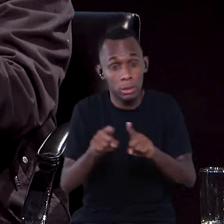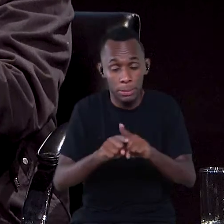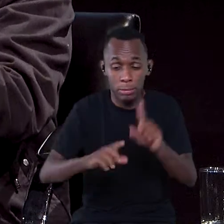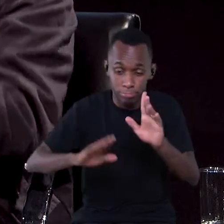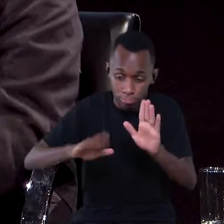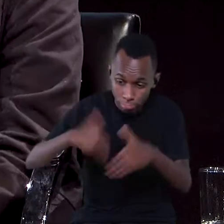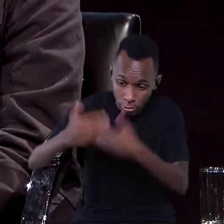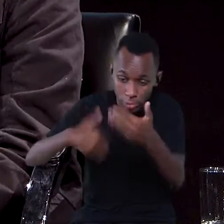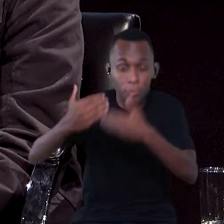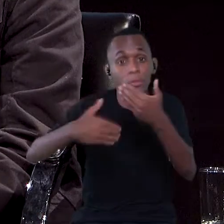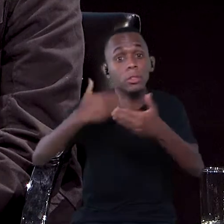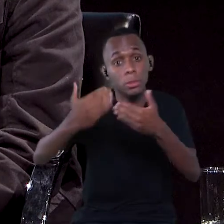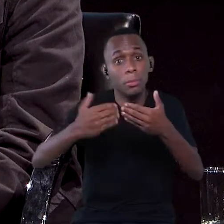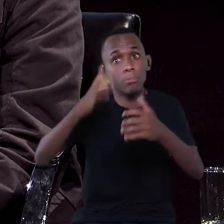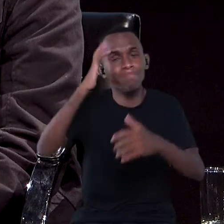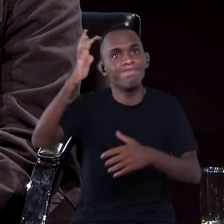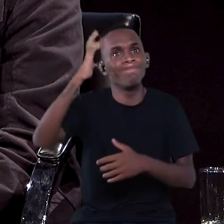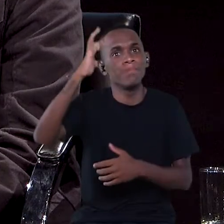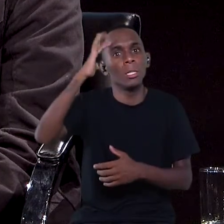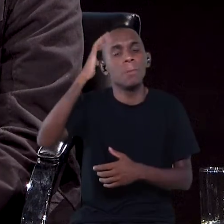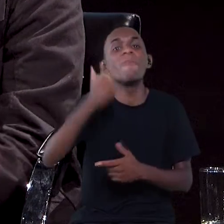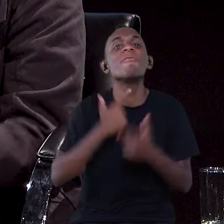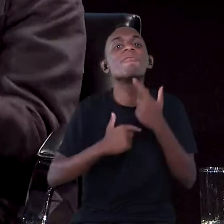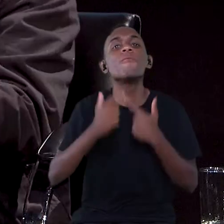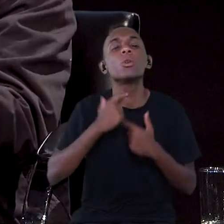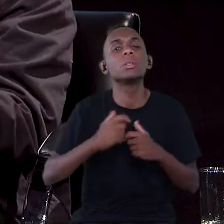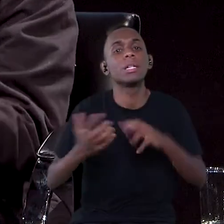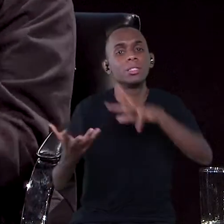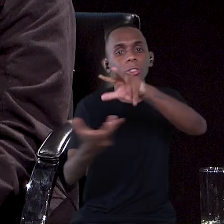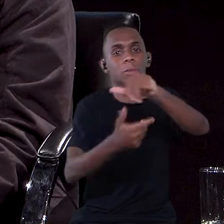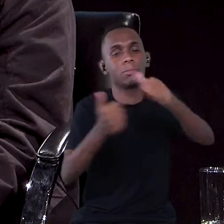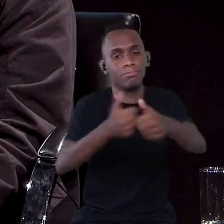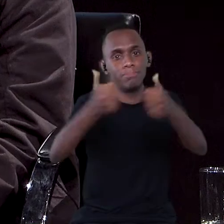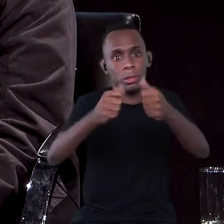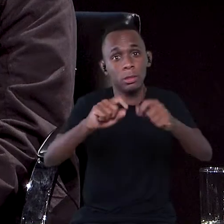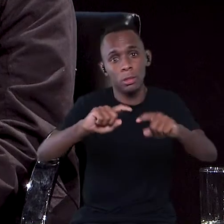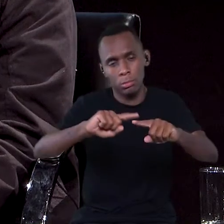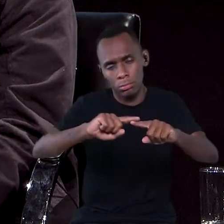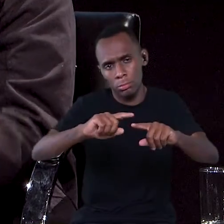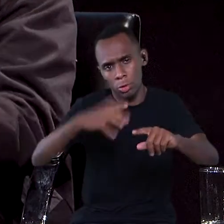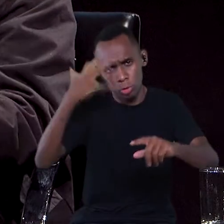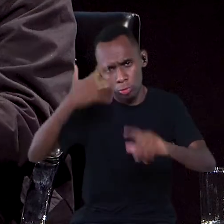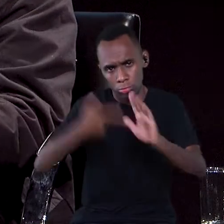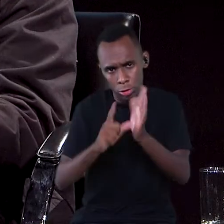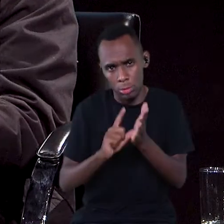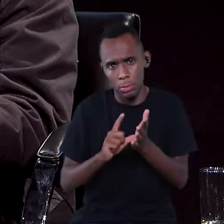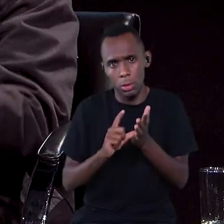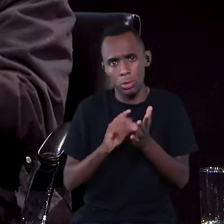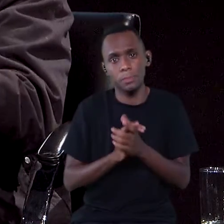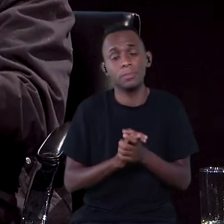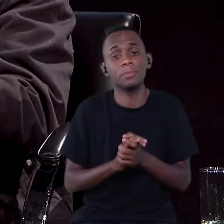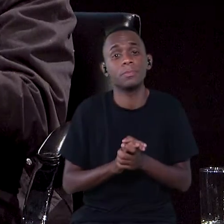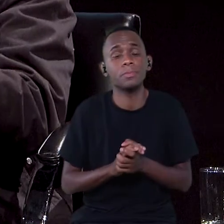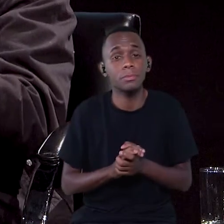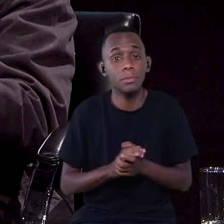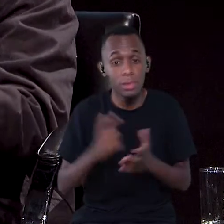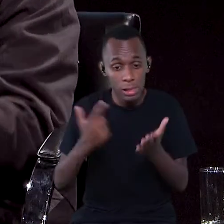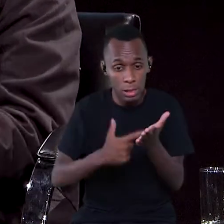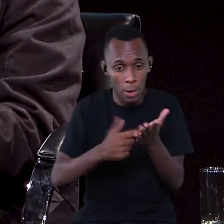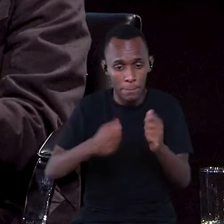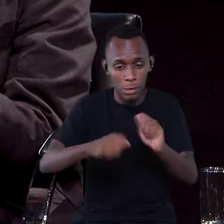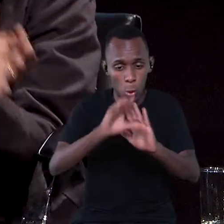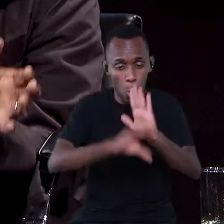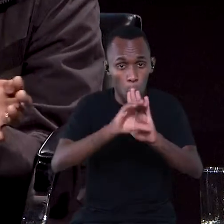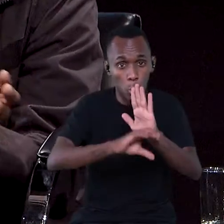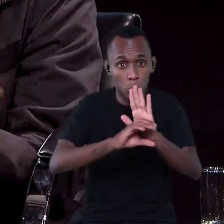geração de uma percepção utópica do mundo. Então, era um pouco sobre isso que a gente falava. A literatura, nesse momento, ela tem que entrar como